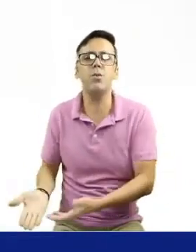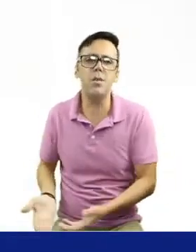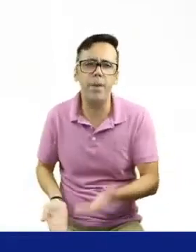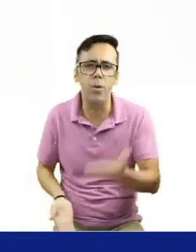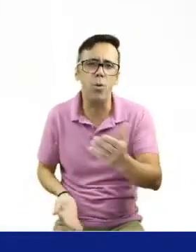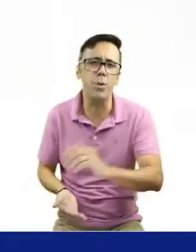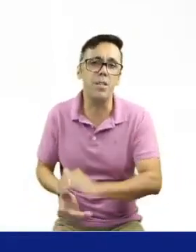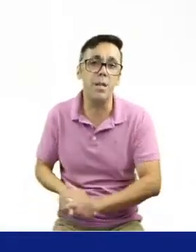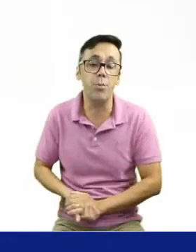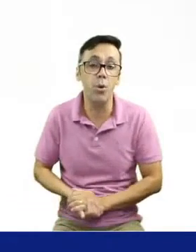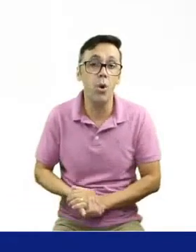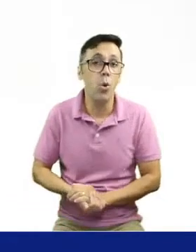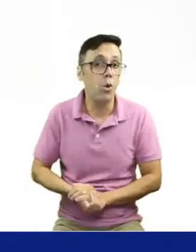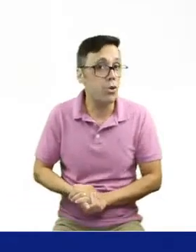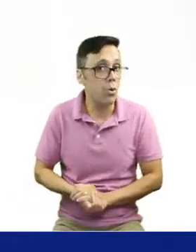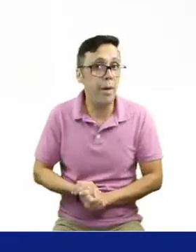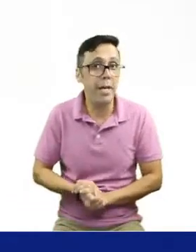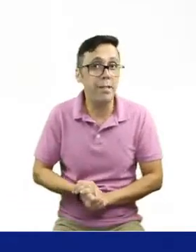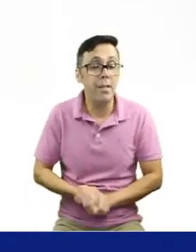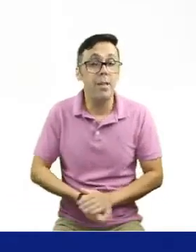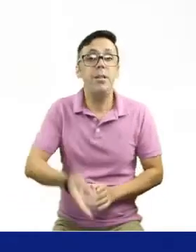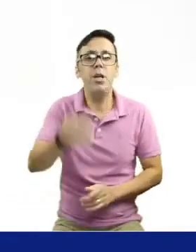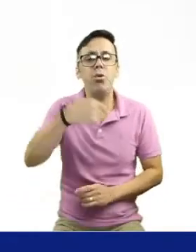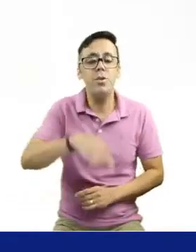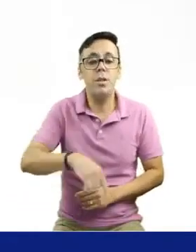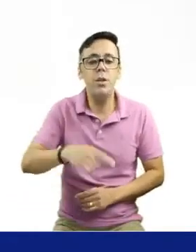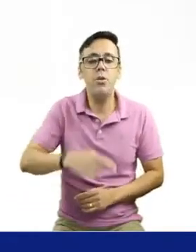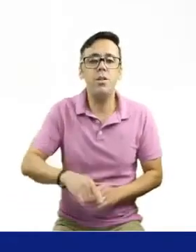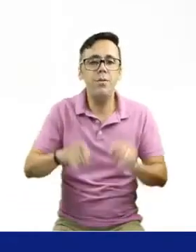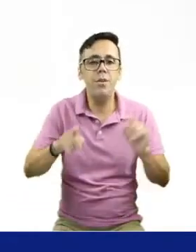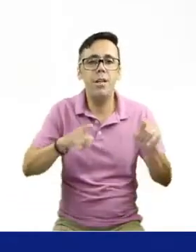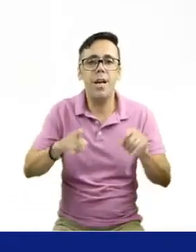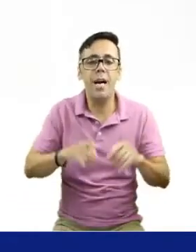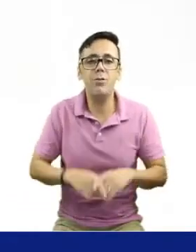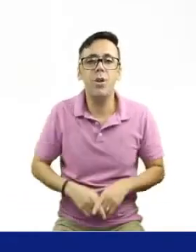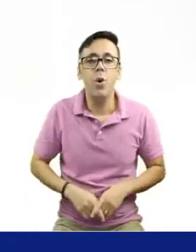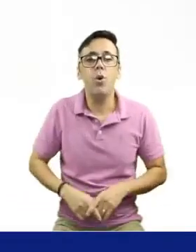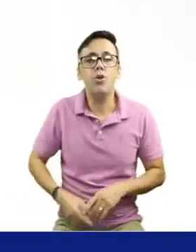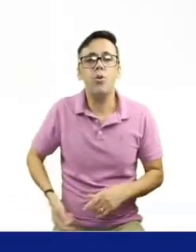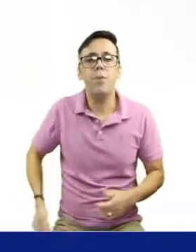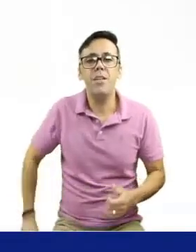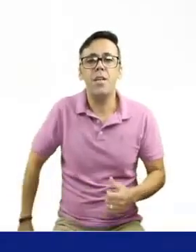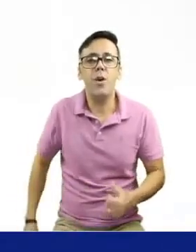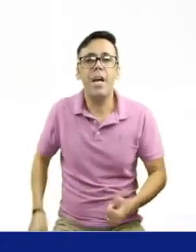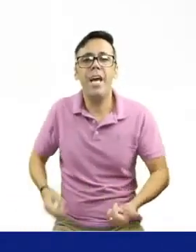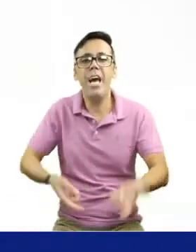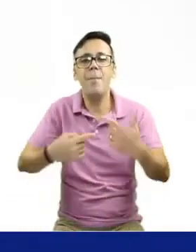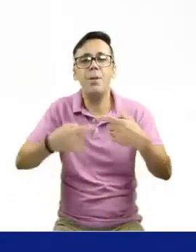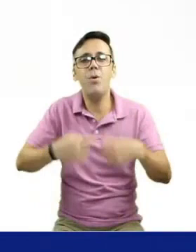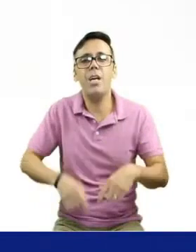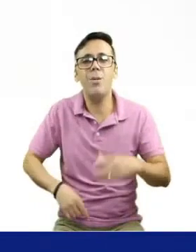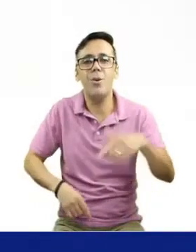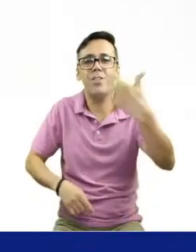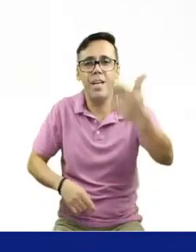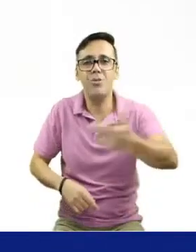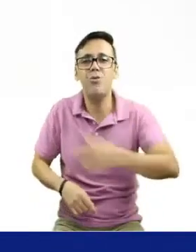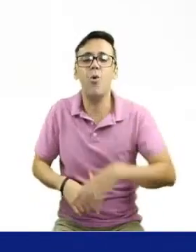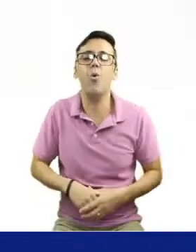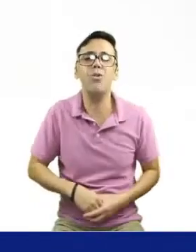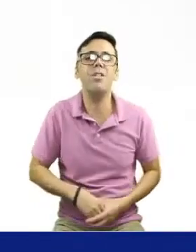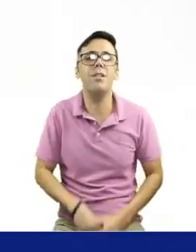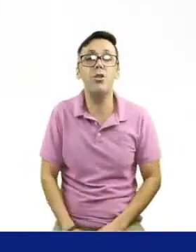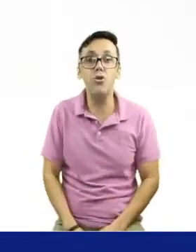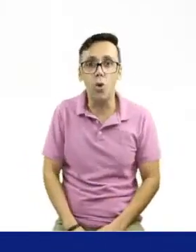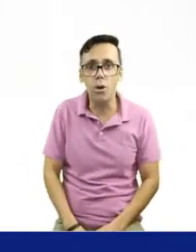alguma Autarquia Municipal Como por exemplo o ADN Belle Kiko luz inclusive ficam ligados Odilon beres agora reabriu aquele